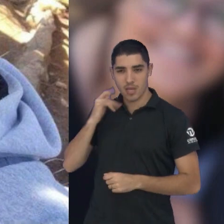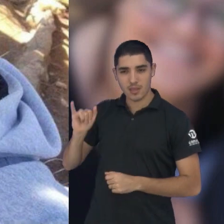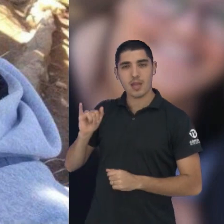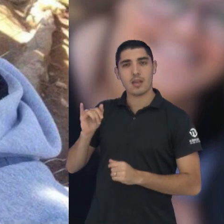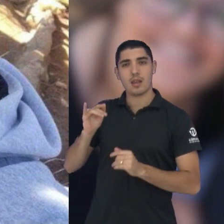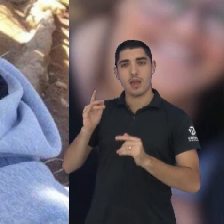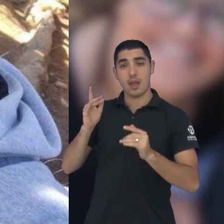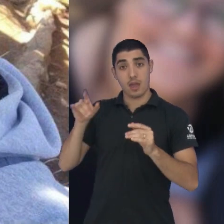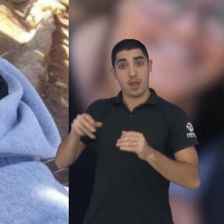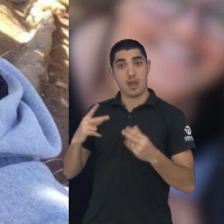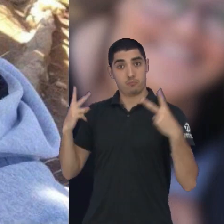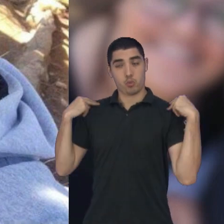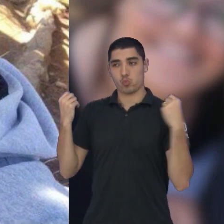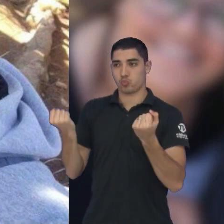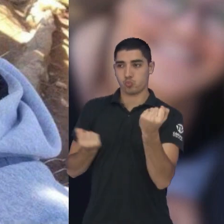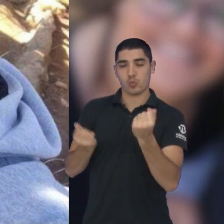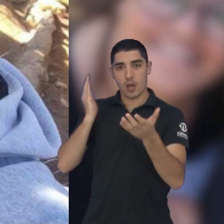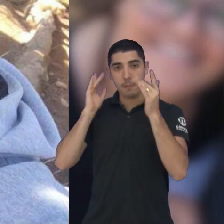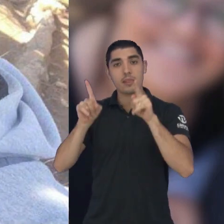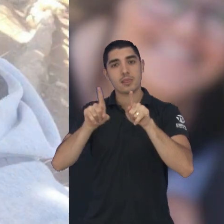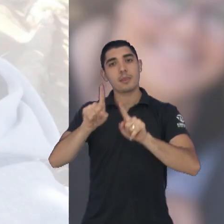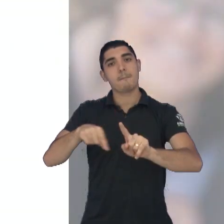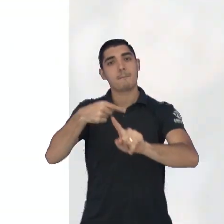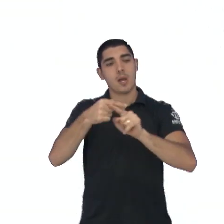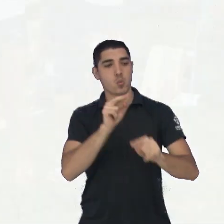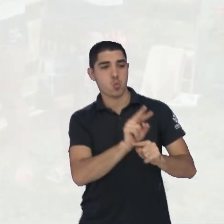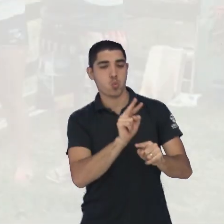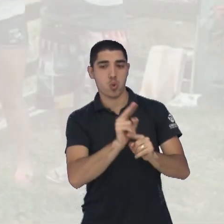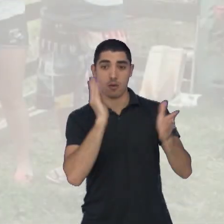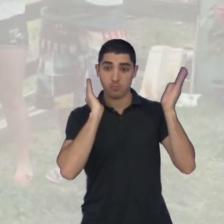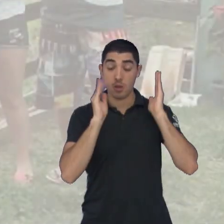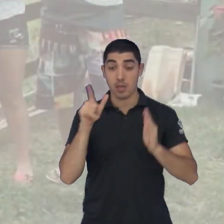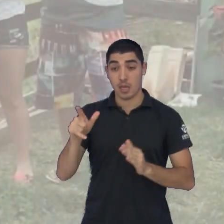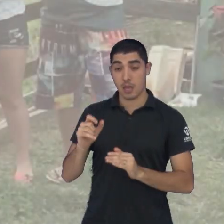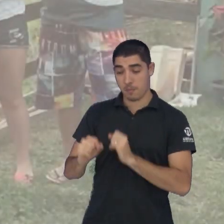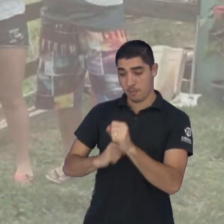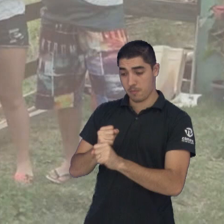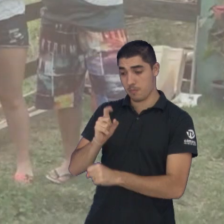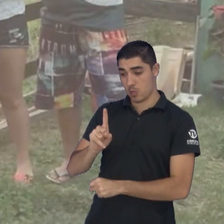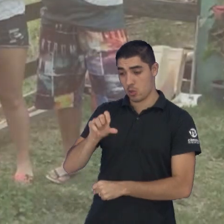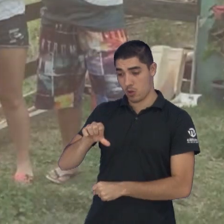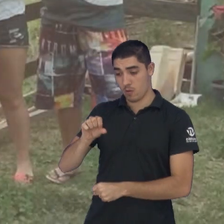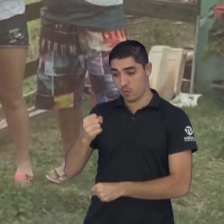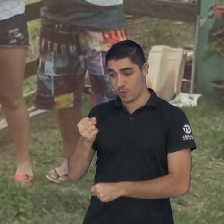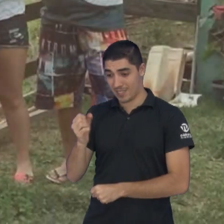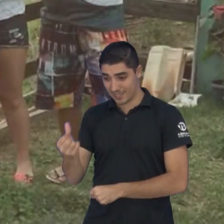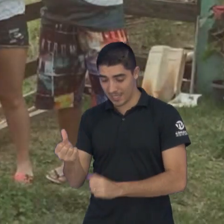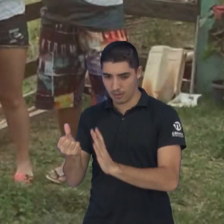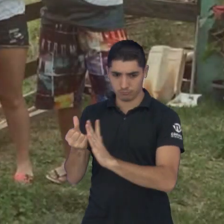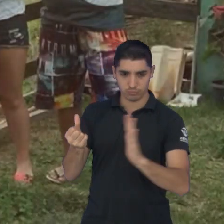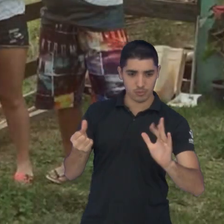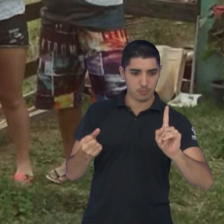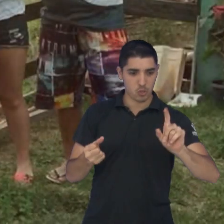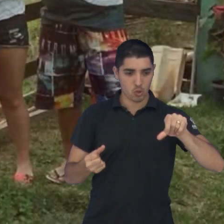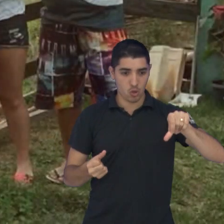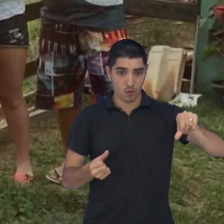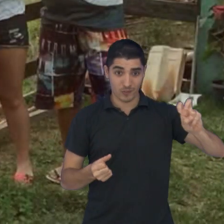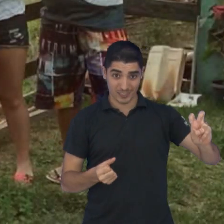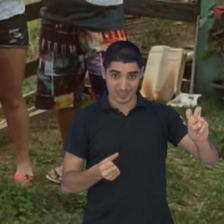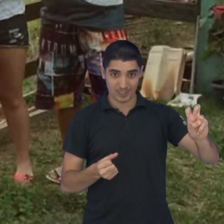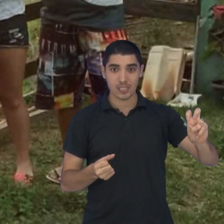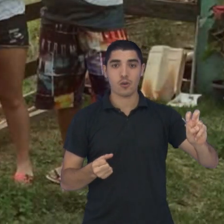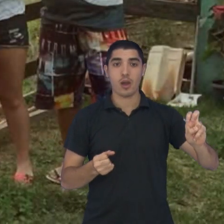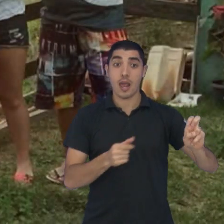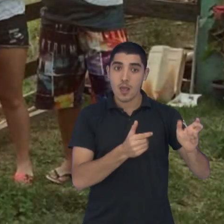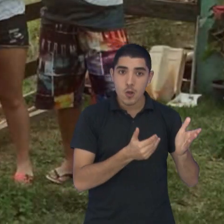veículos. Essa casa, onde Luiz Ricardo viveu de 86 a 95, representa o início da sua